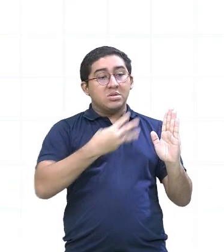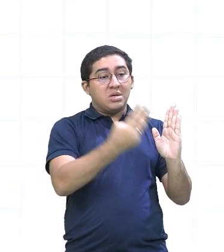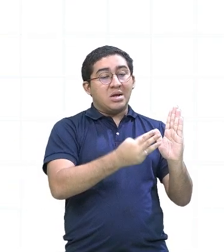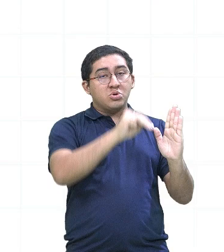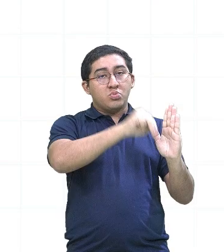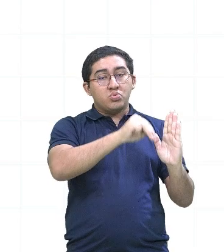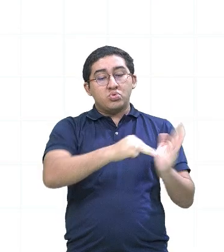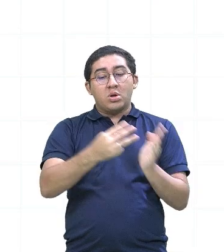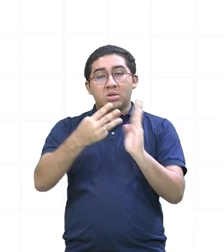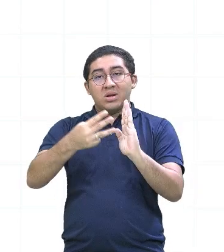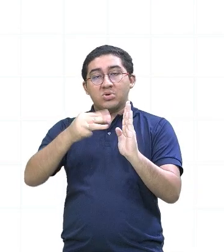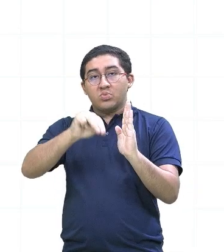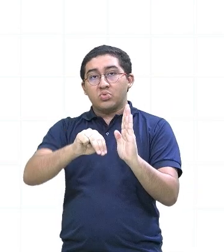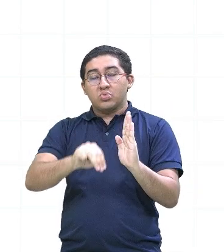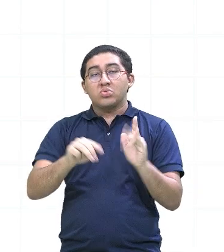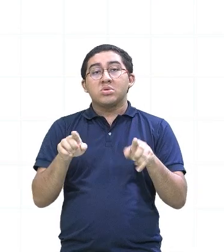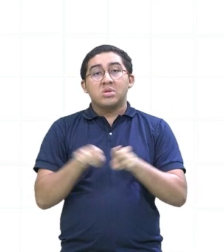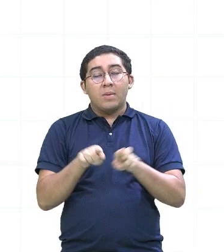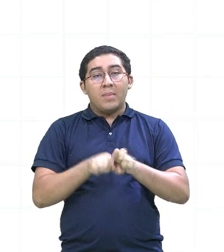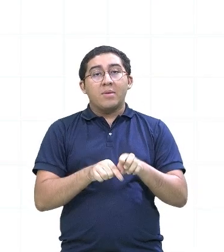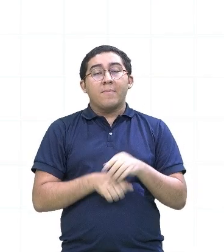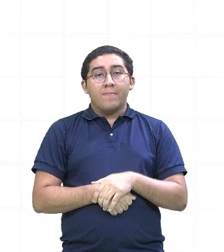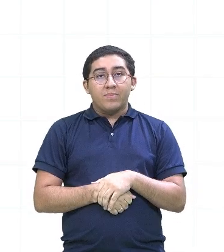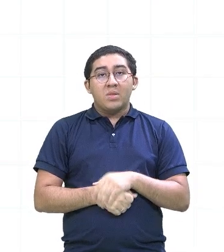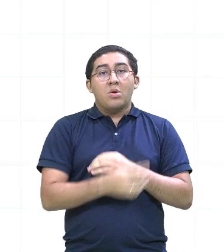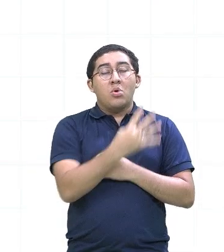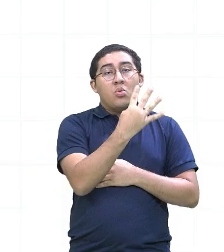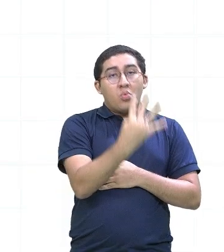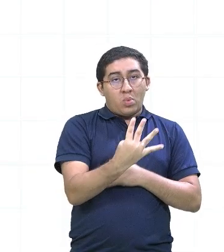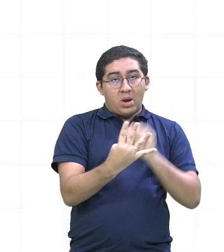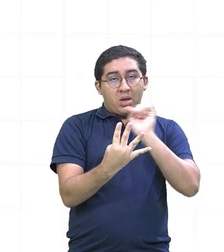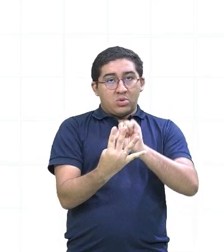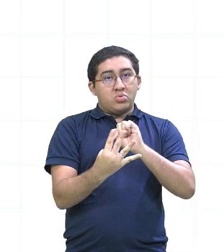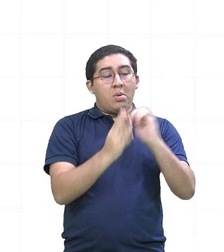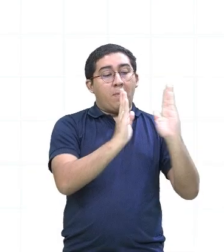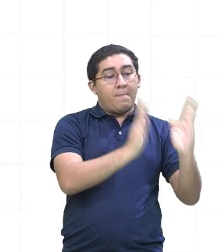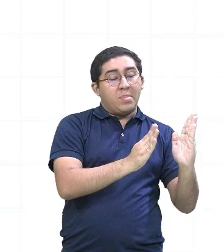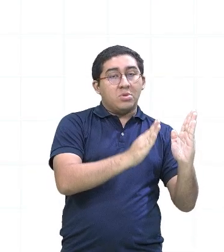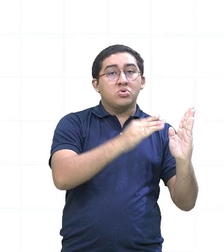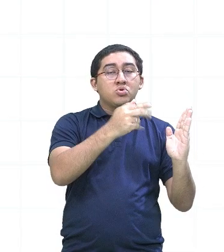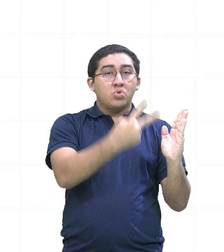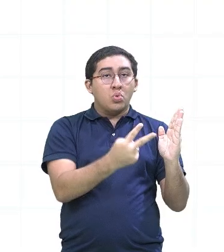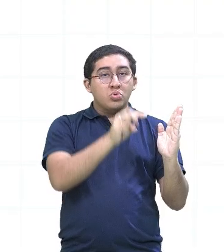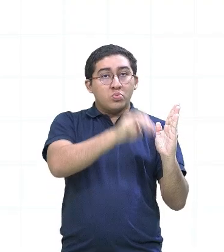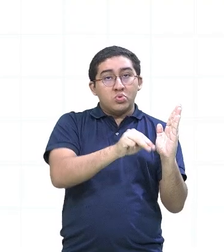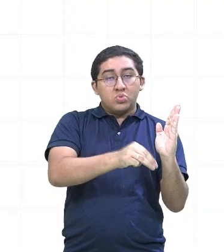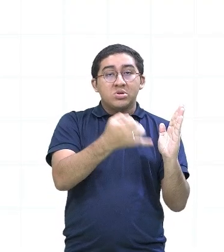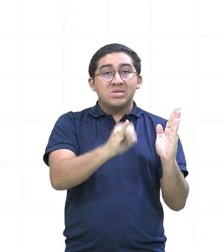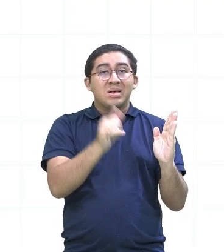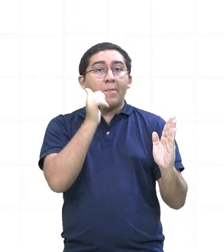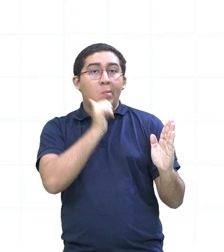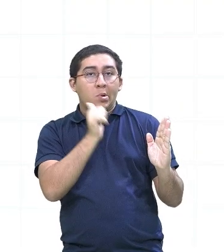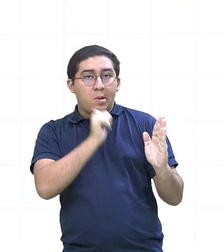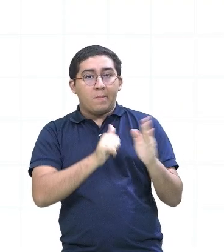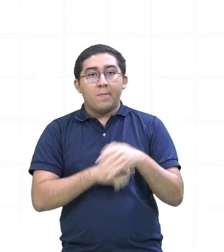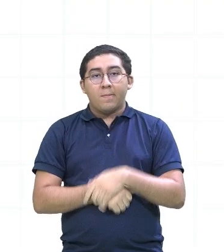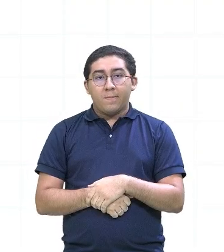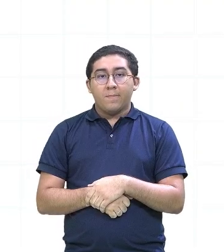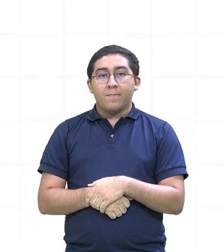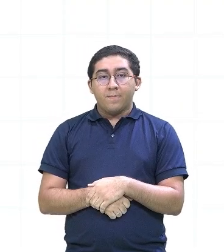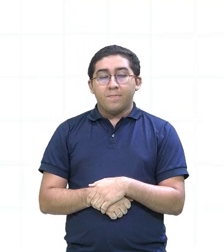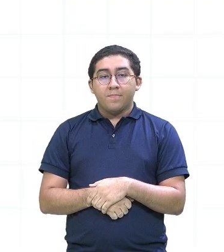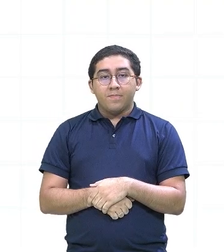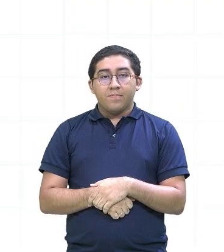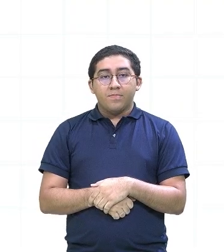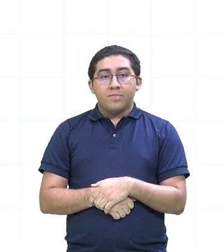os homens e 4 rounds de 2 minutos para as mulheres. Já nas lutas profissionais, são realizados